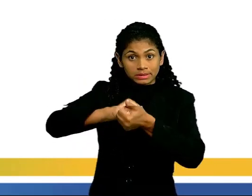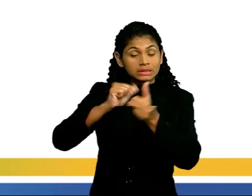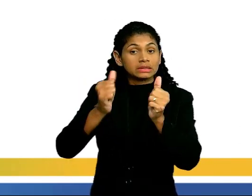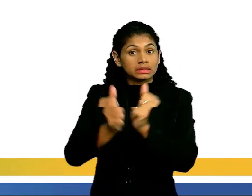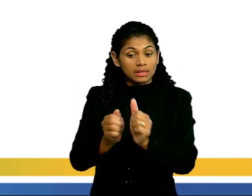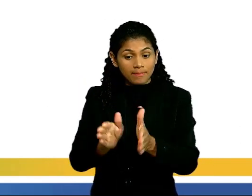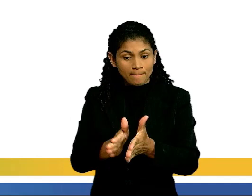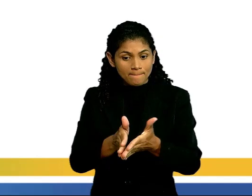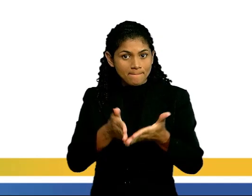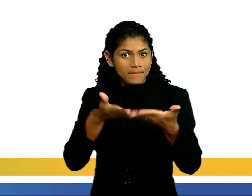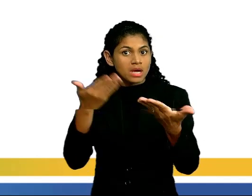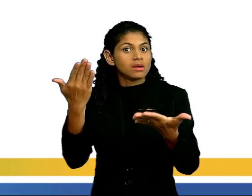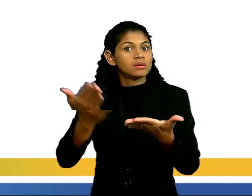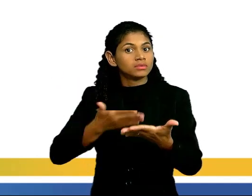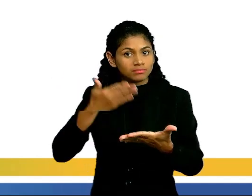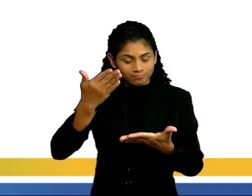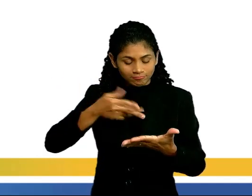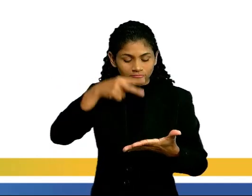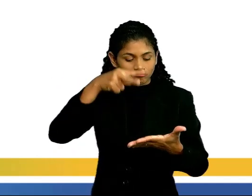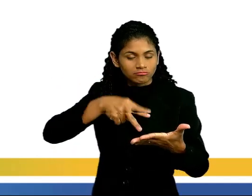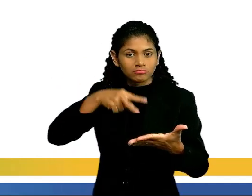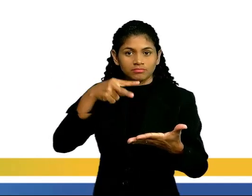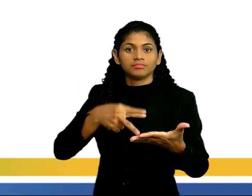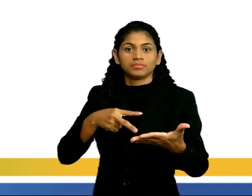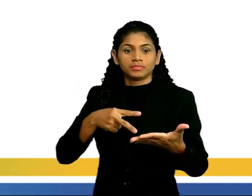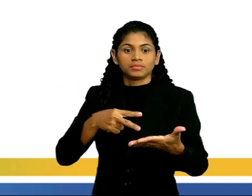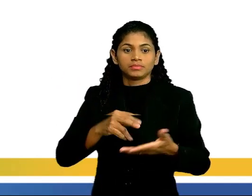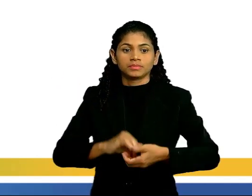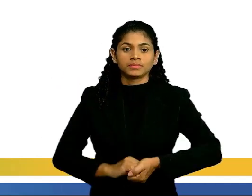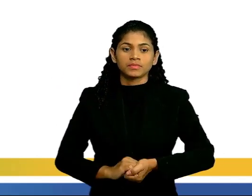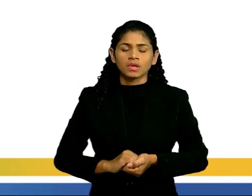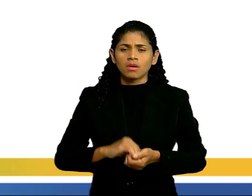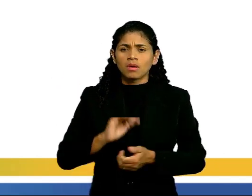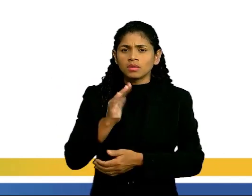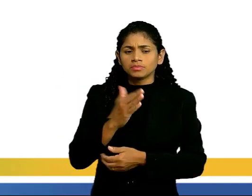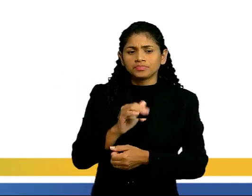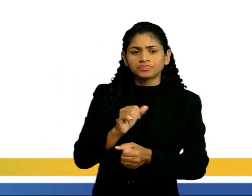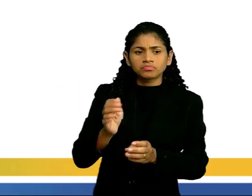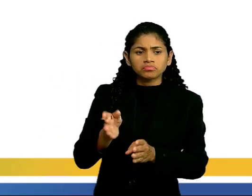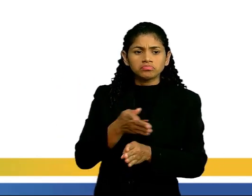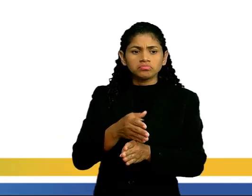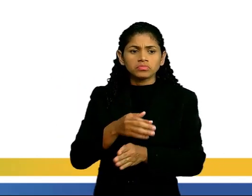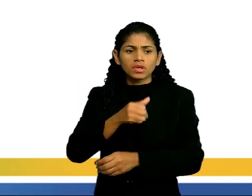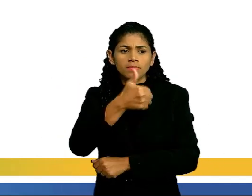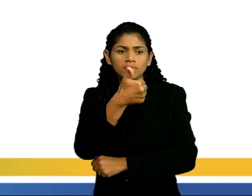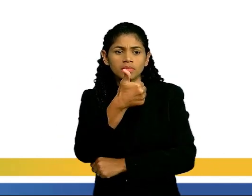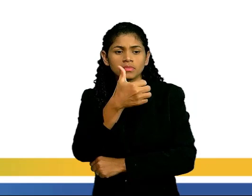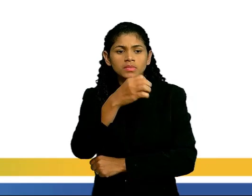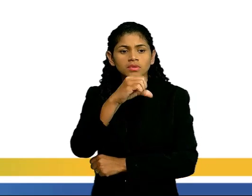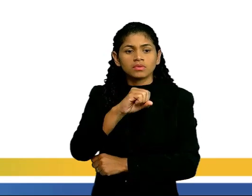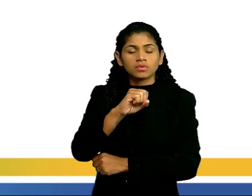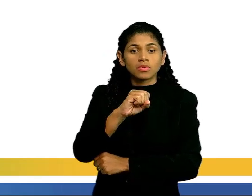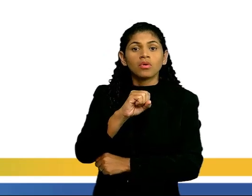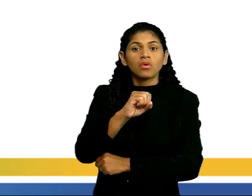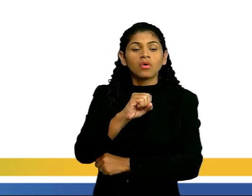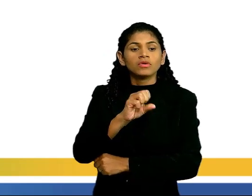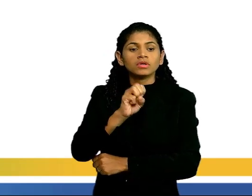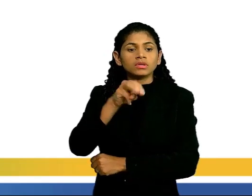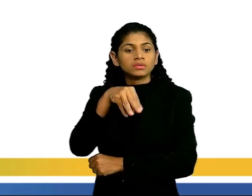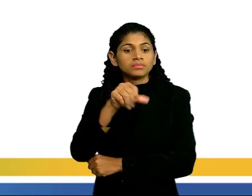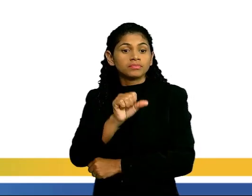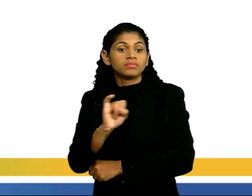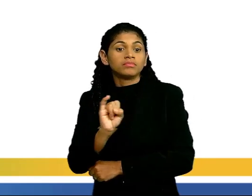de 1958, Audálio publicou parte do texto, que recebeu vários elogios. Então,